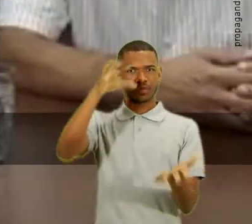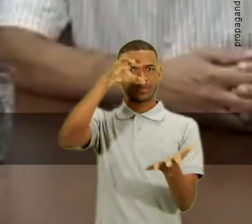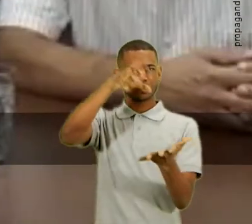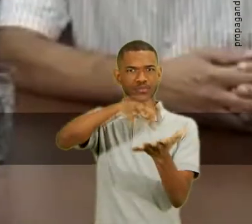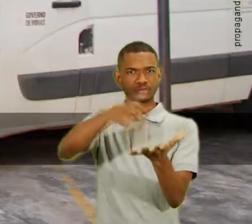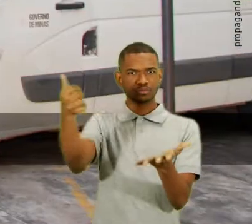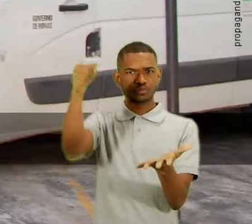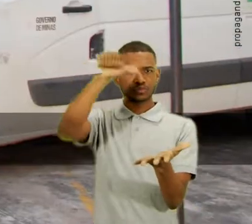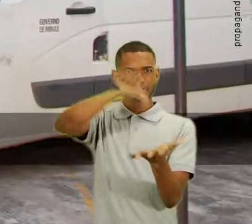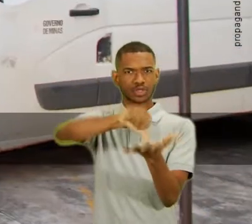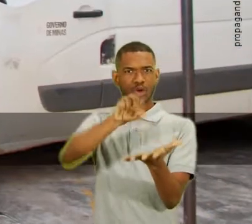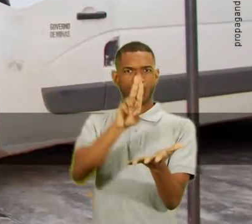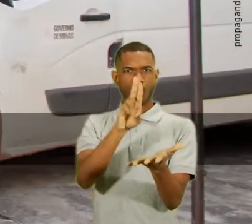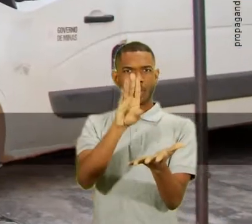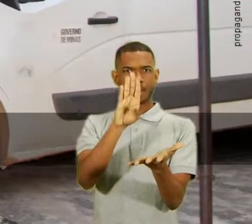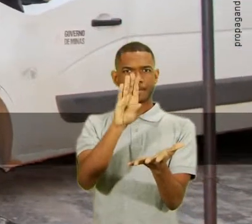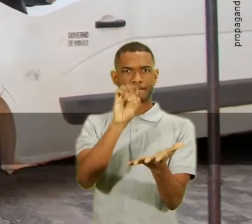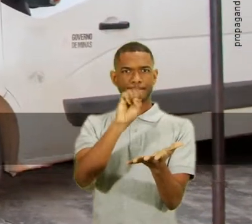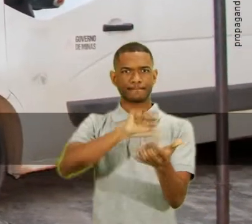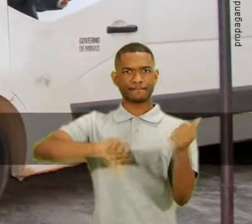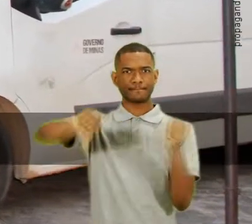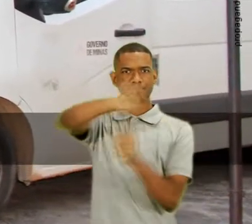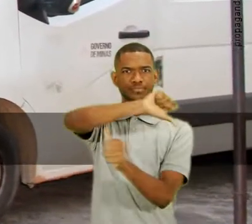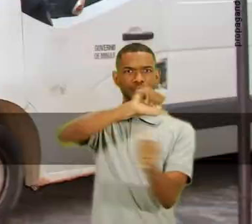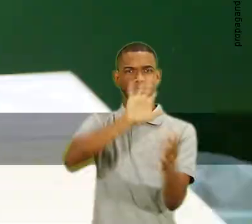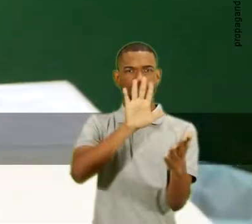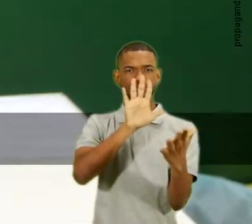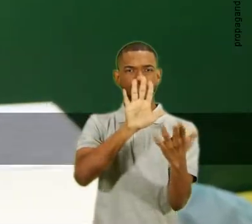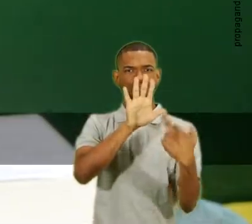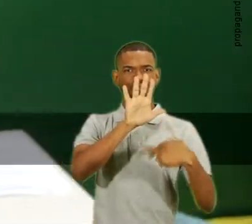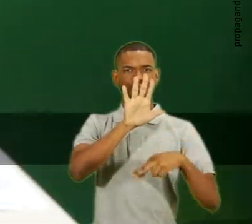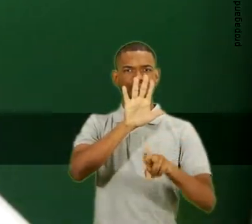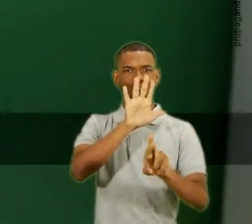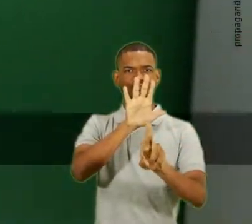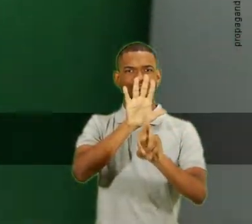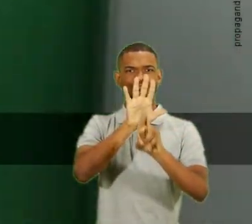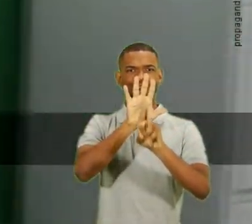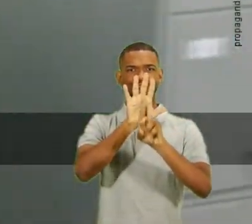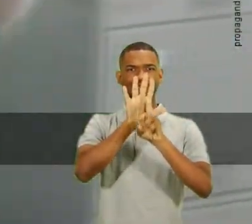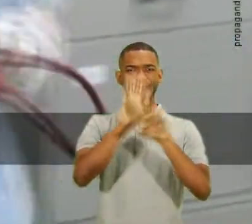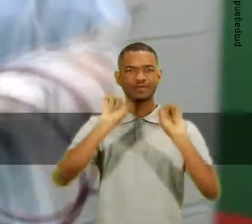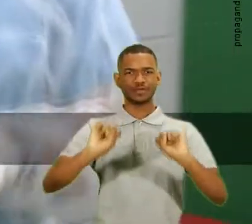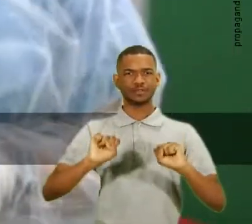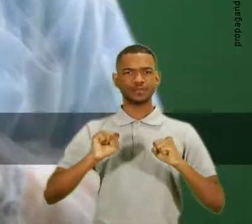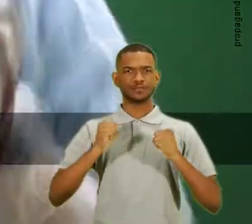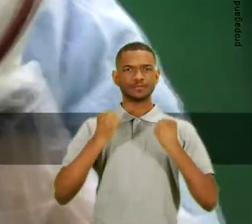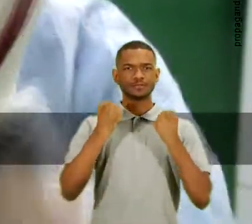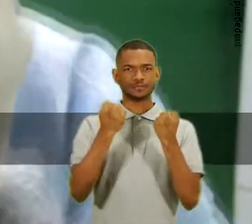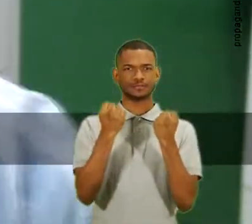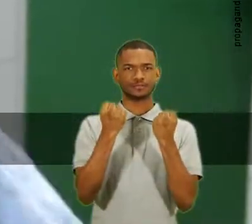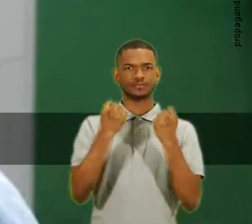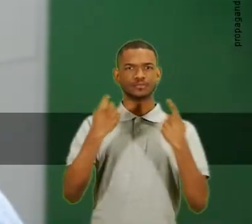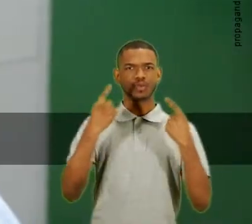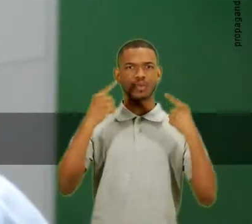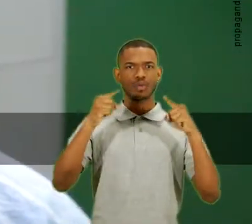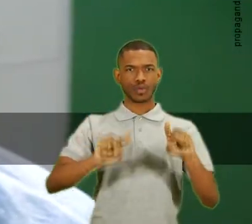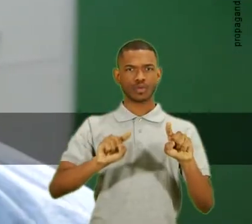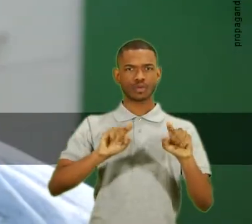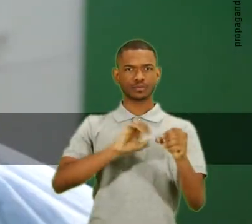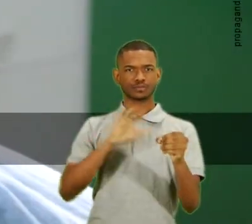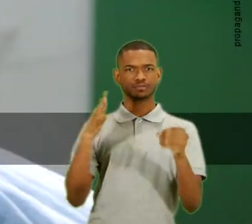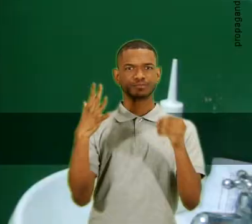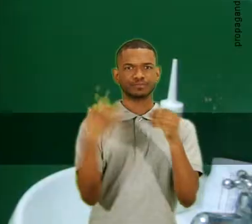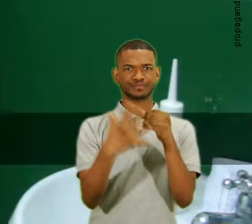imediato transforma UBS do centro em unidade de referência de enfrentamento ao covil de 19